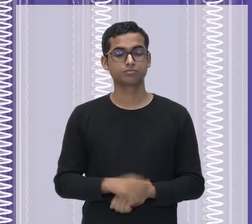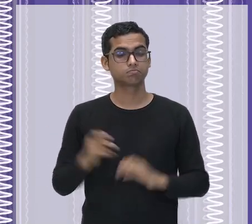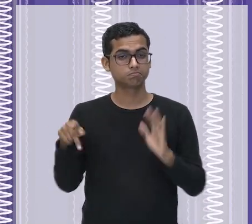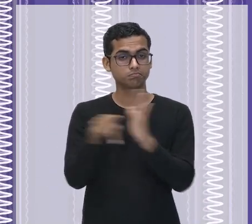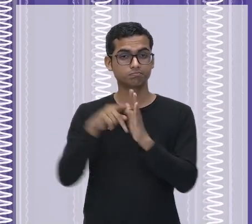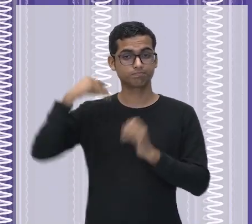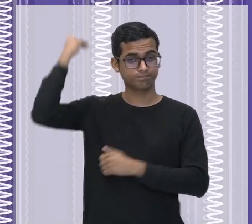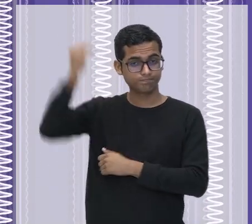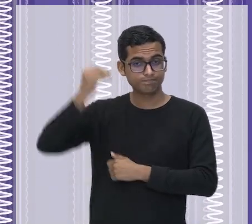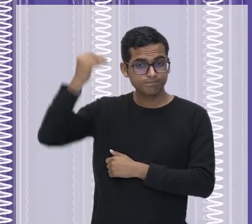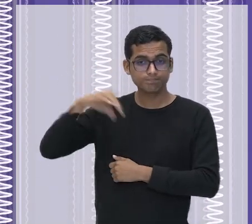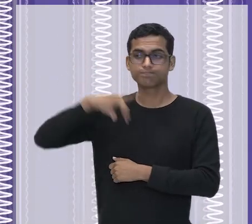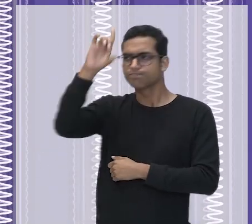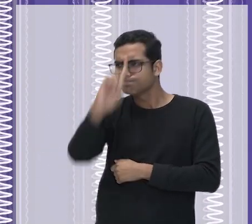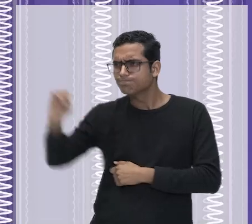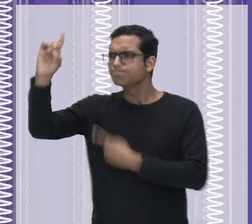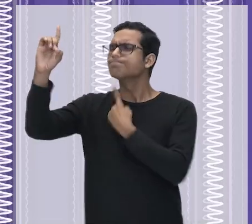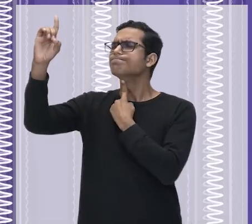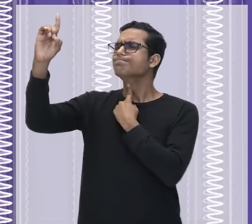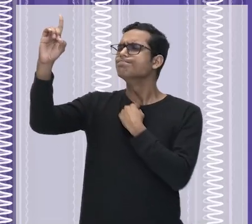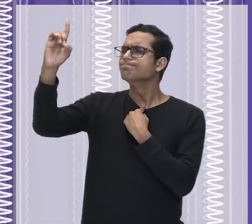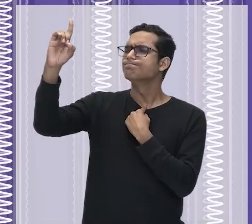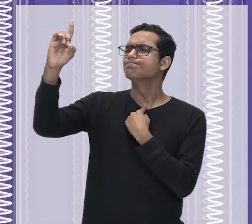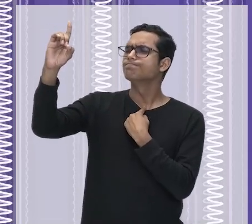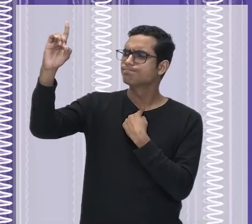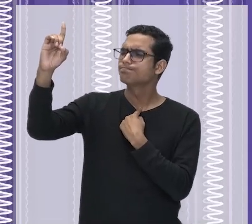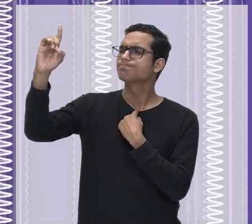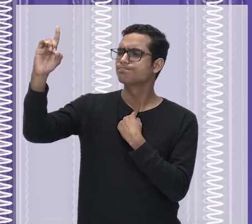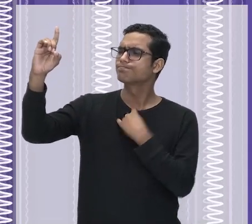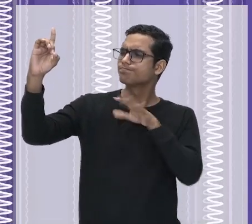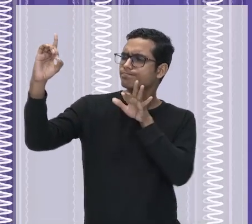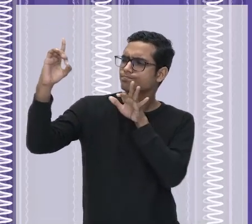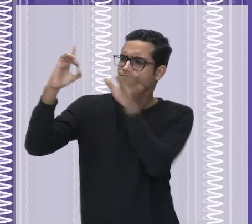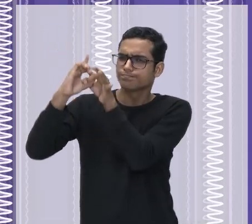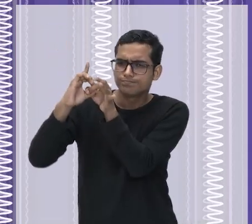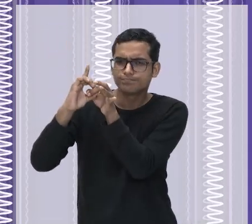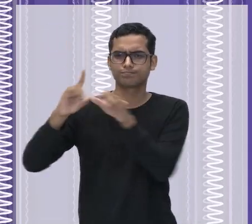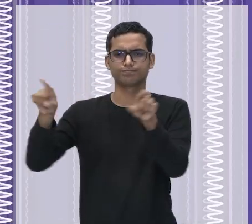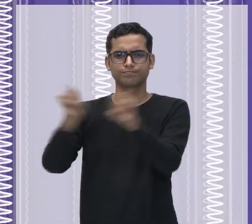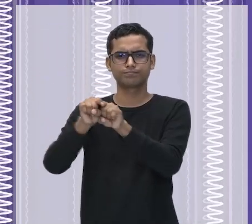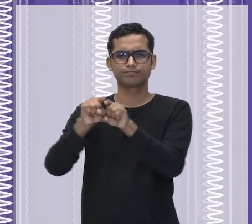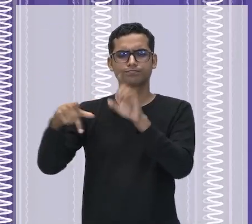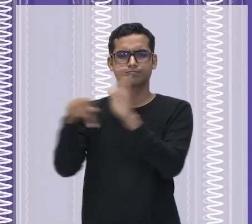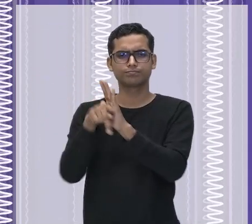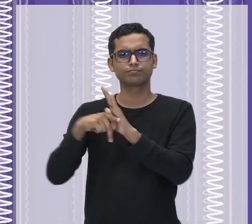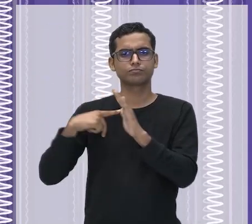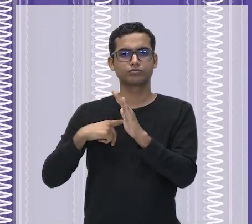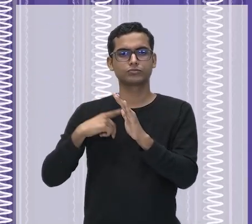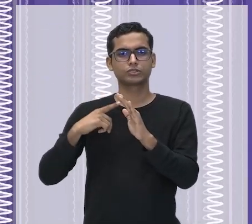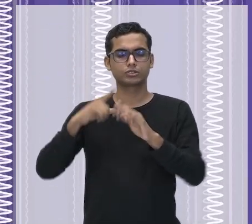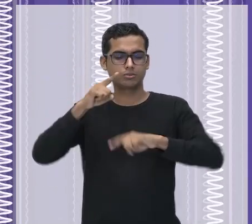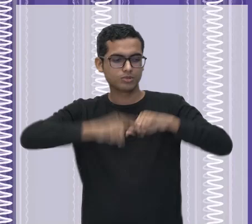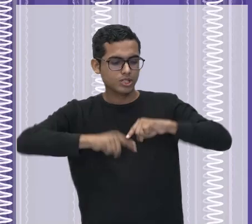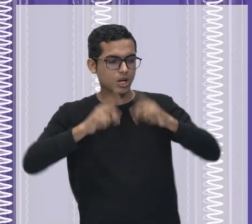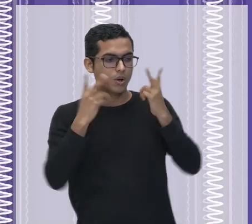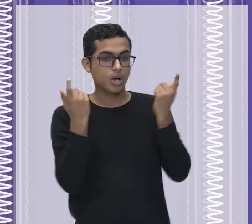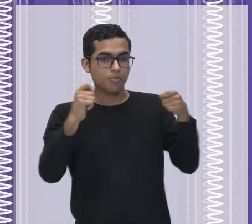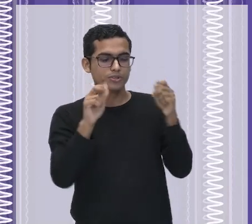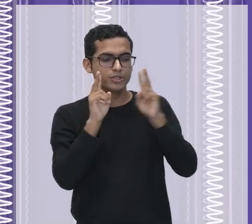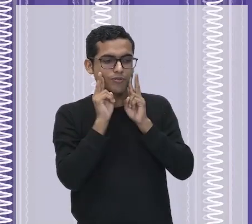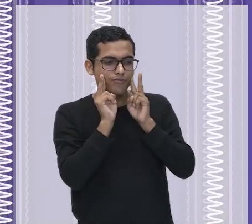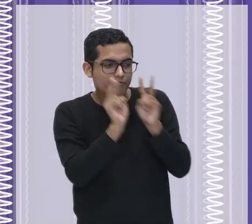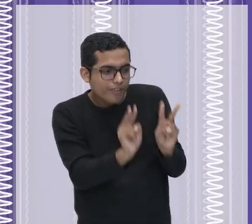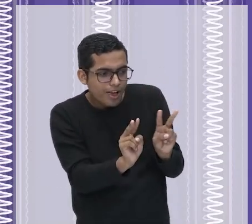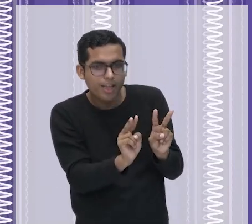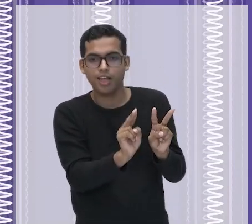desejo nosso, daí brota a experiência religiosa, esse desejo nosso de ir além da matéria em direção a esse